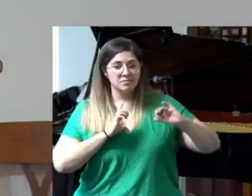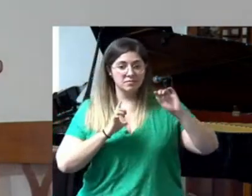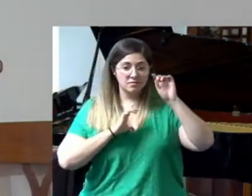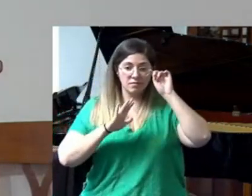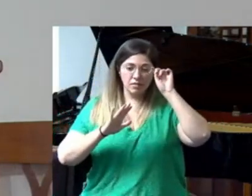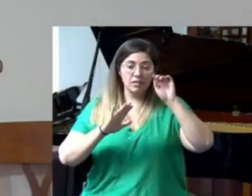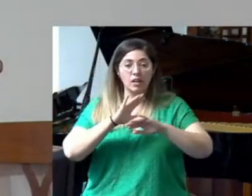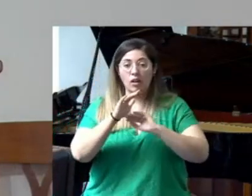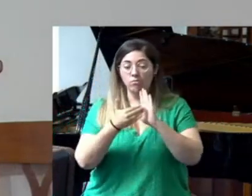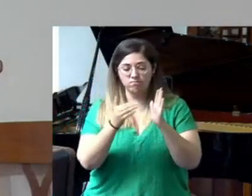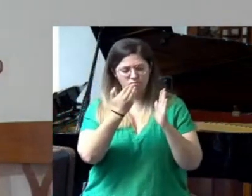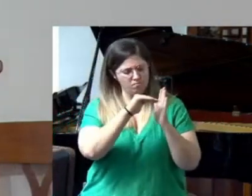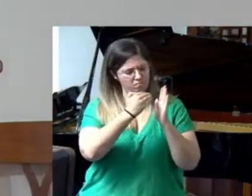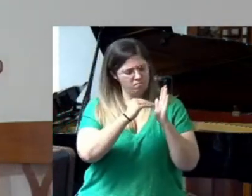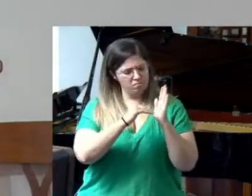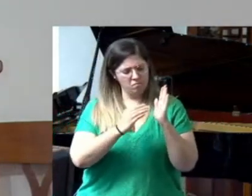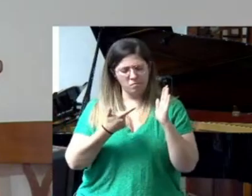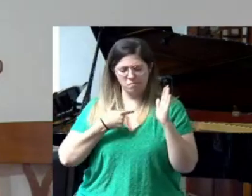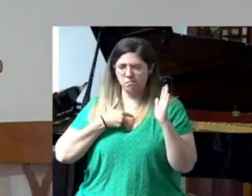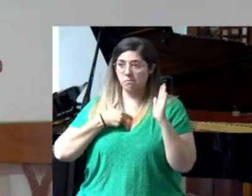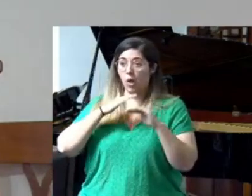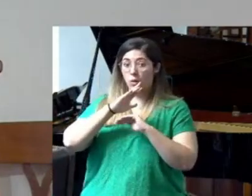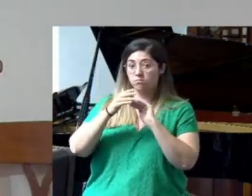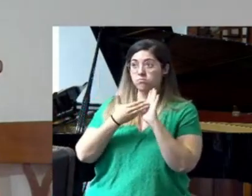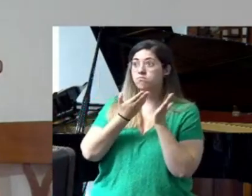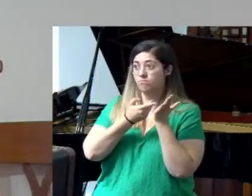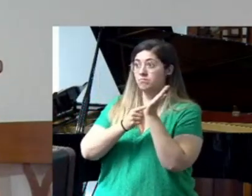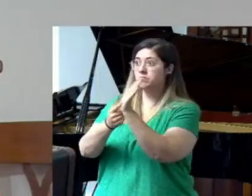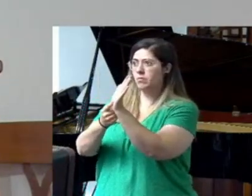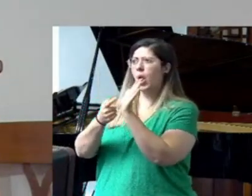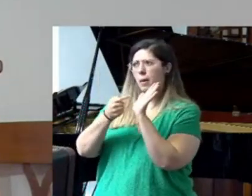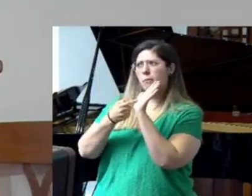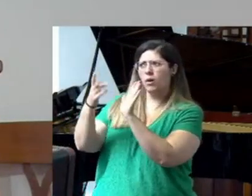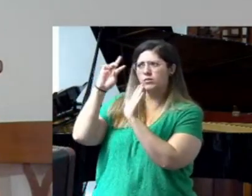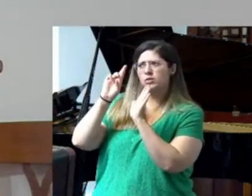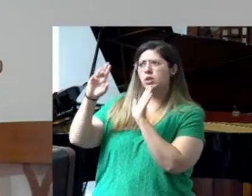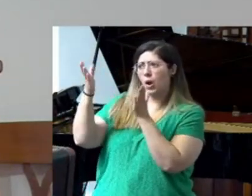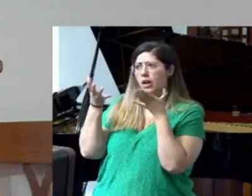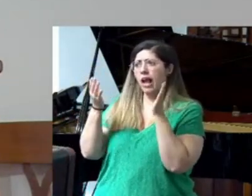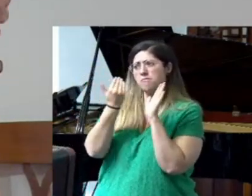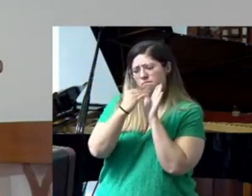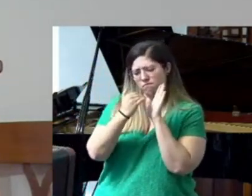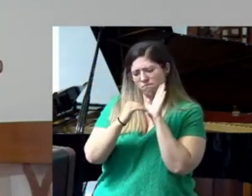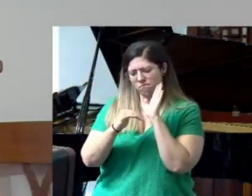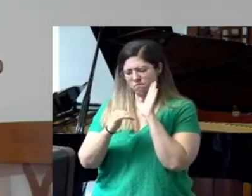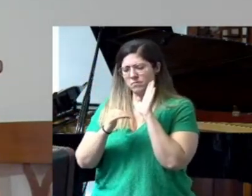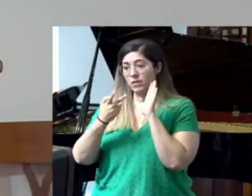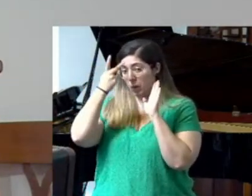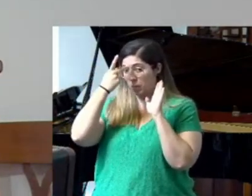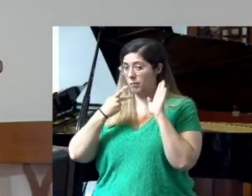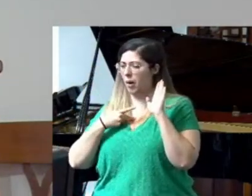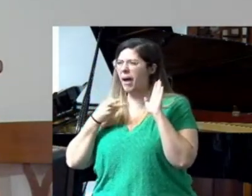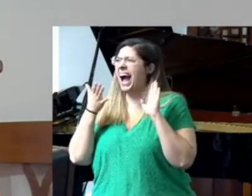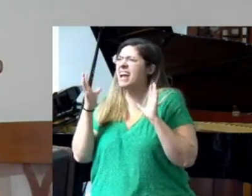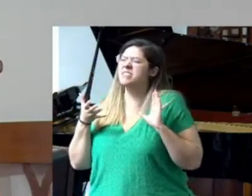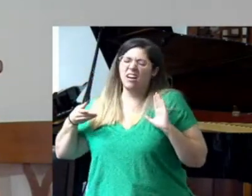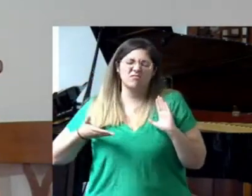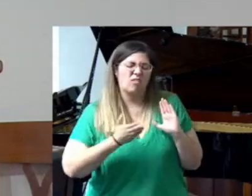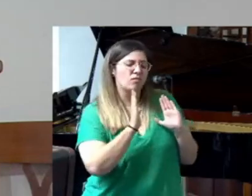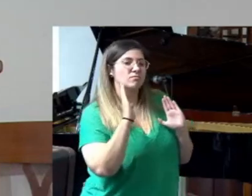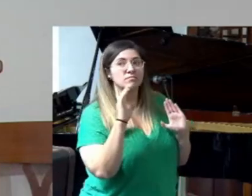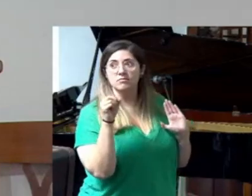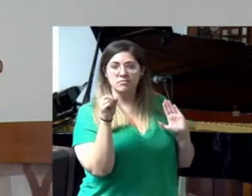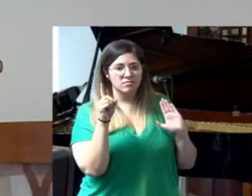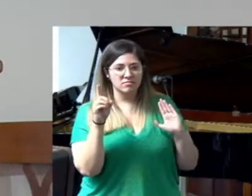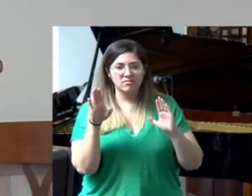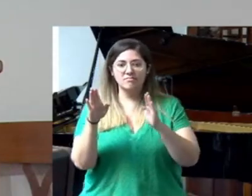de submeter todos os nossos planos à vontade de Deus. Se você falar: vou para lá, não pode dizer isso. É se Deus quiser.